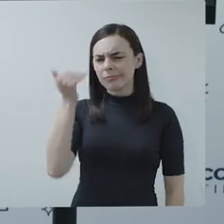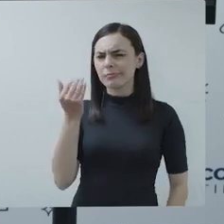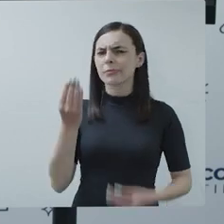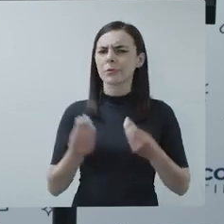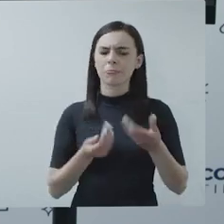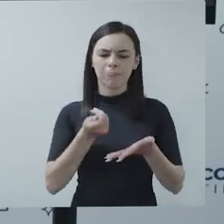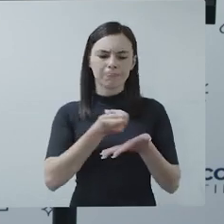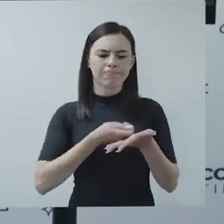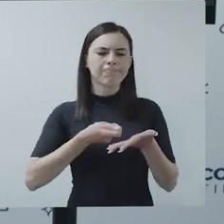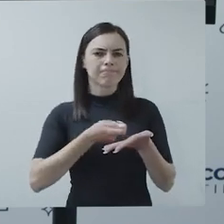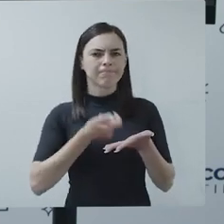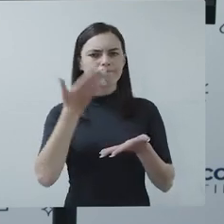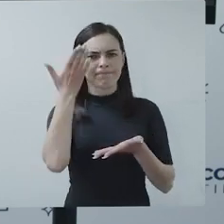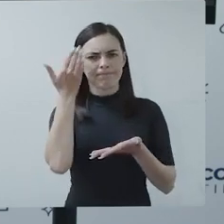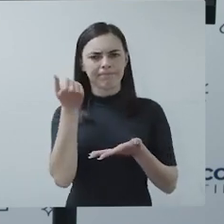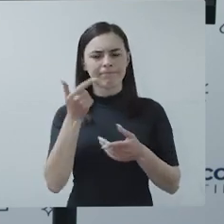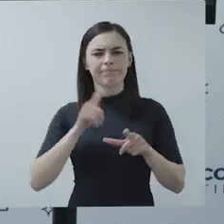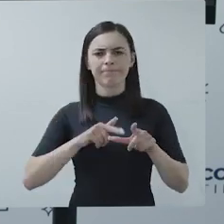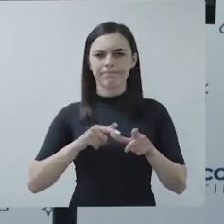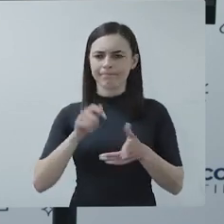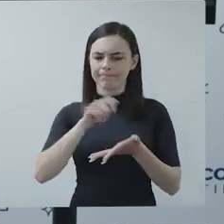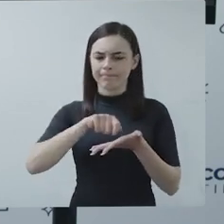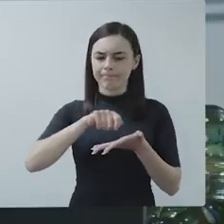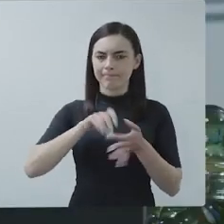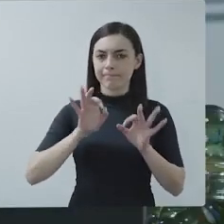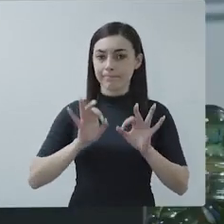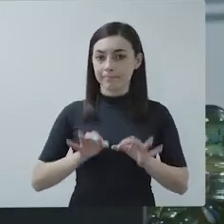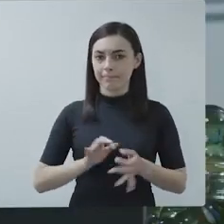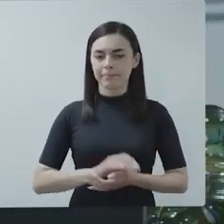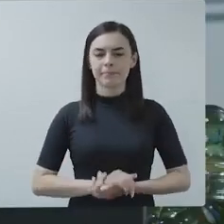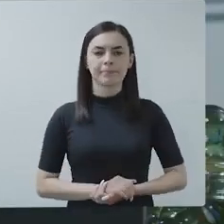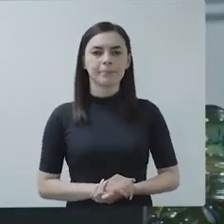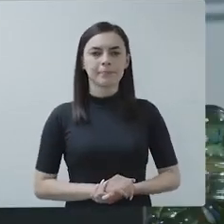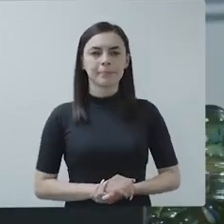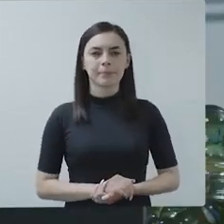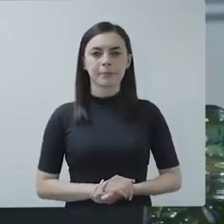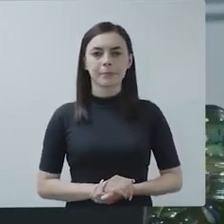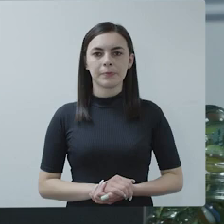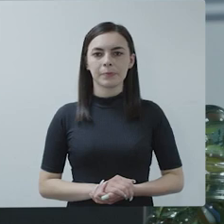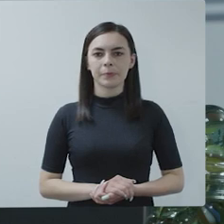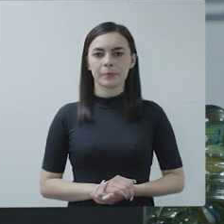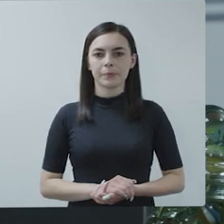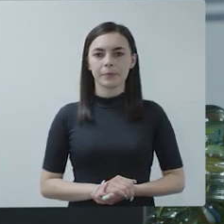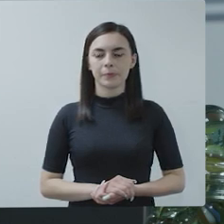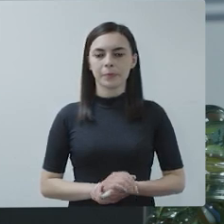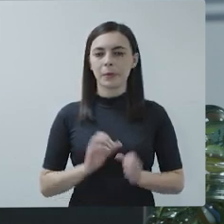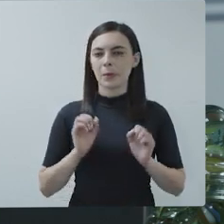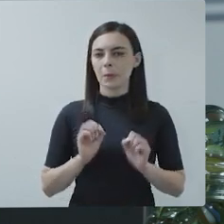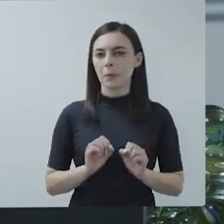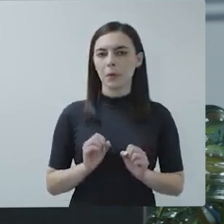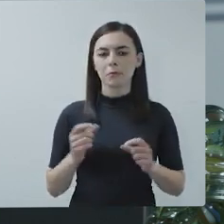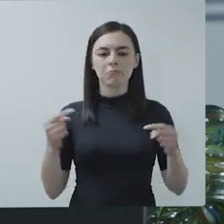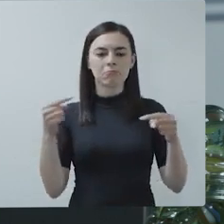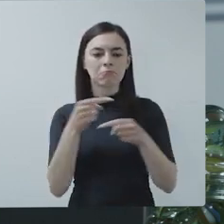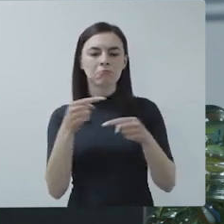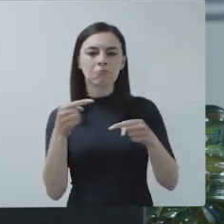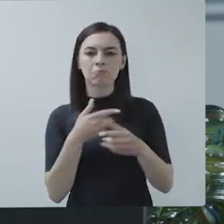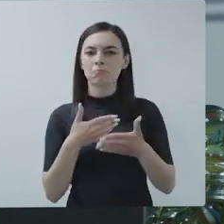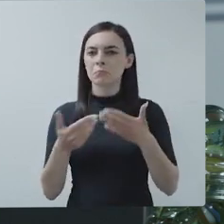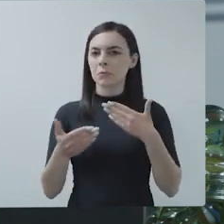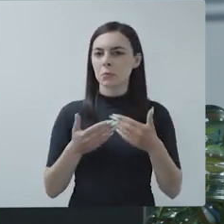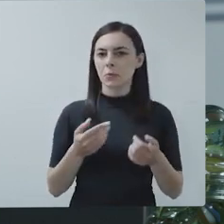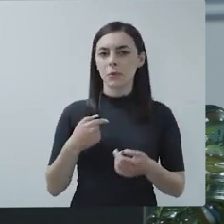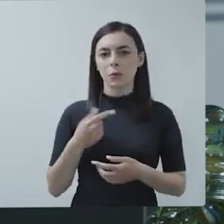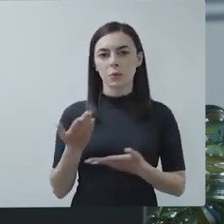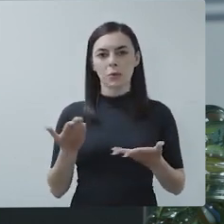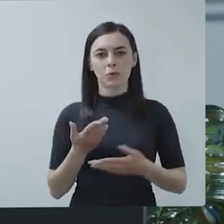mundo já sabe fazer direitinho. Vamos lá, é a voltinha. Pode ser voltinha pra lá e pode ser voltinha pra cá. Hoje eu